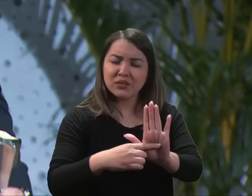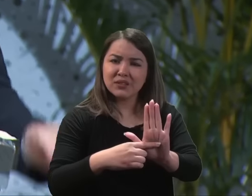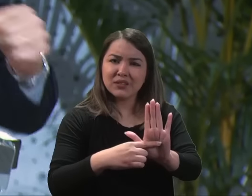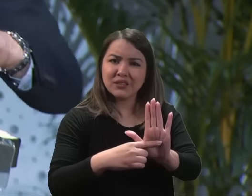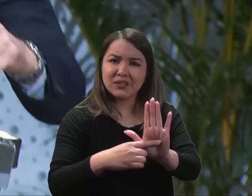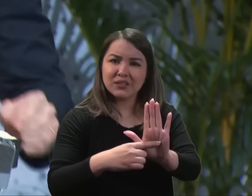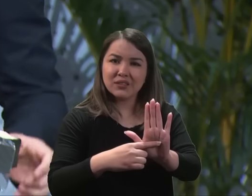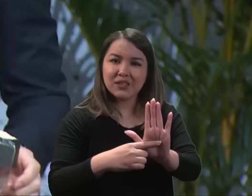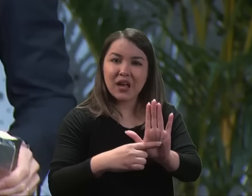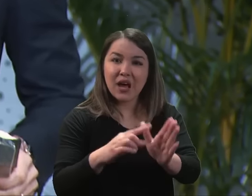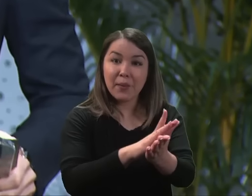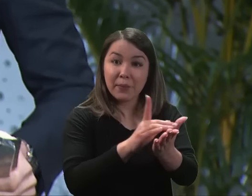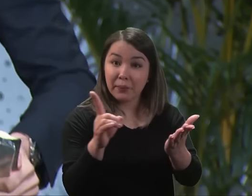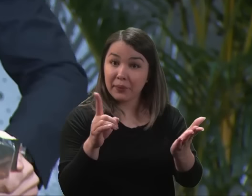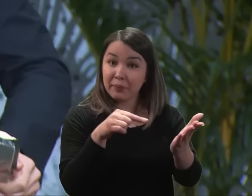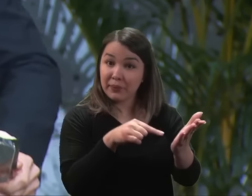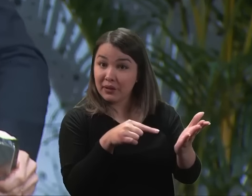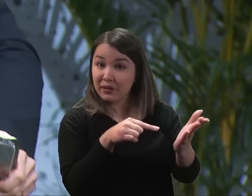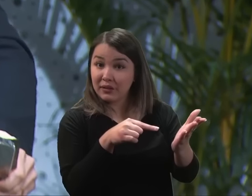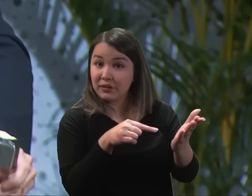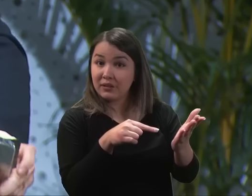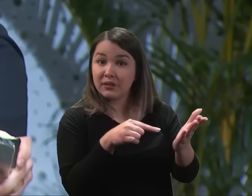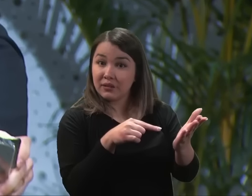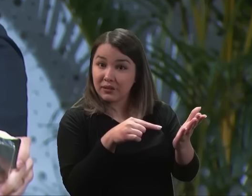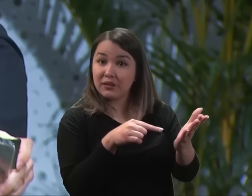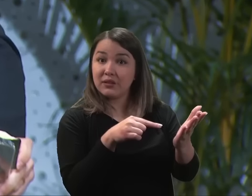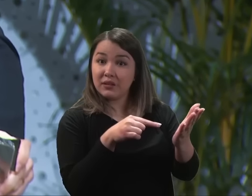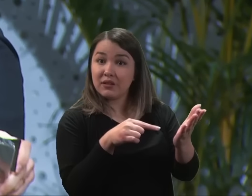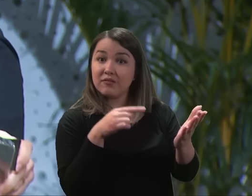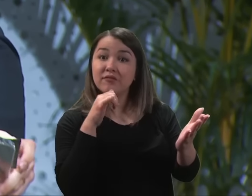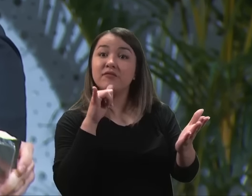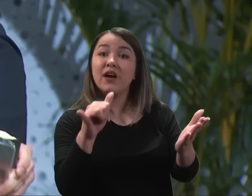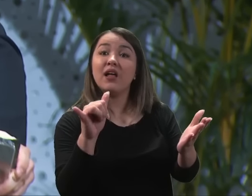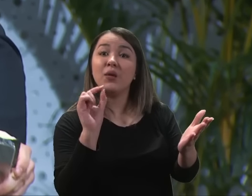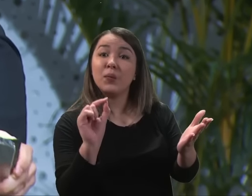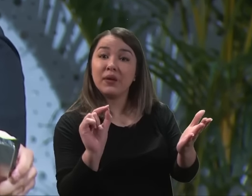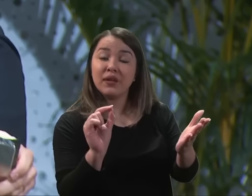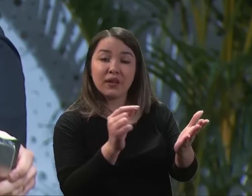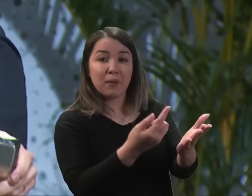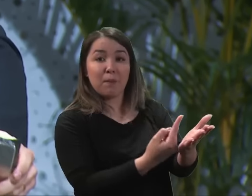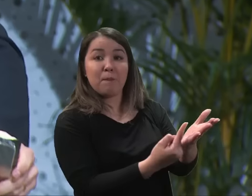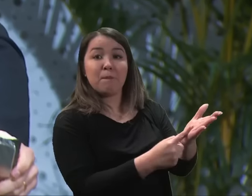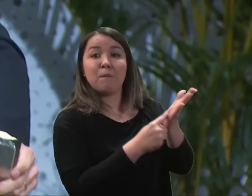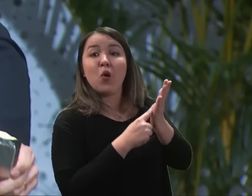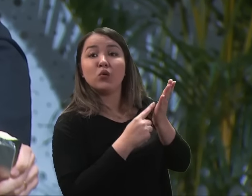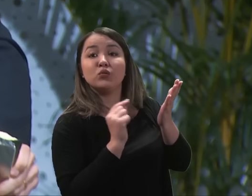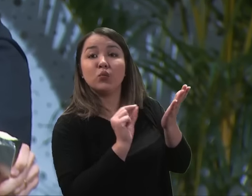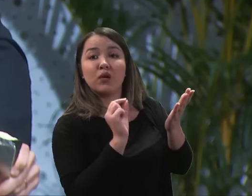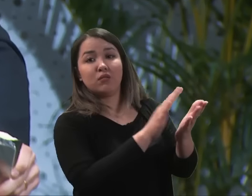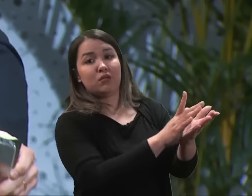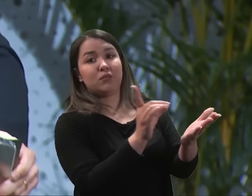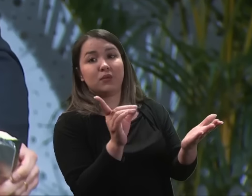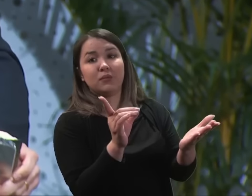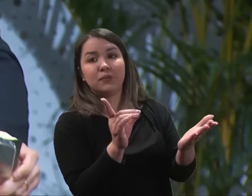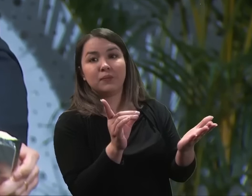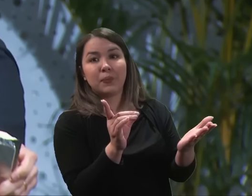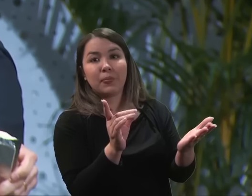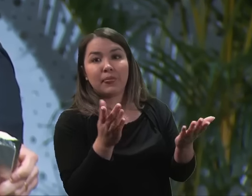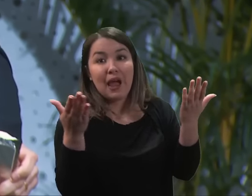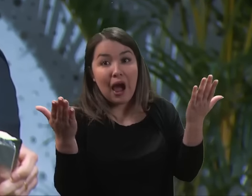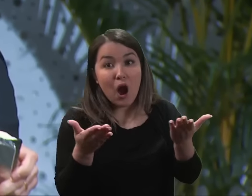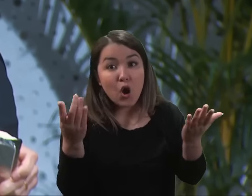a palavra de Deus nos diz nos revela e essa é a última